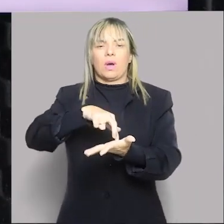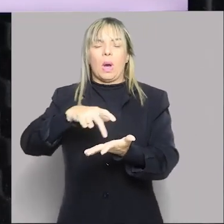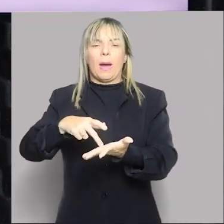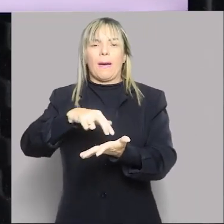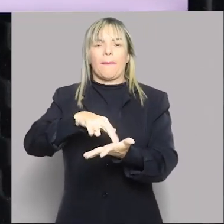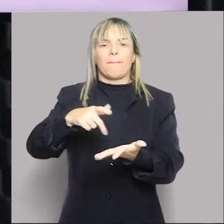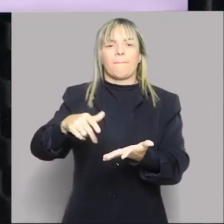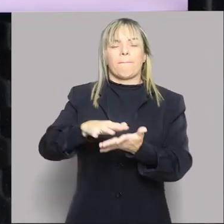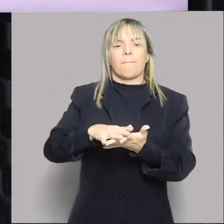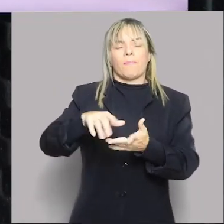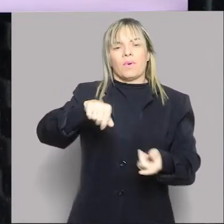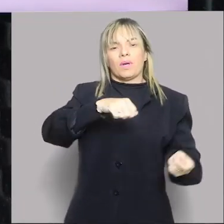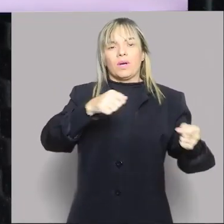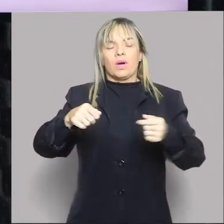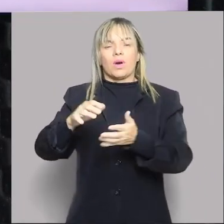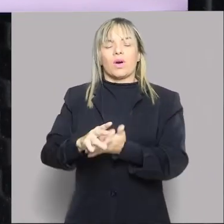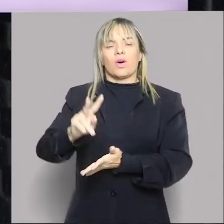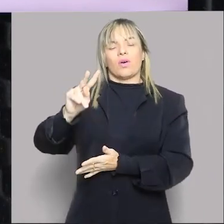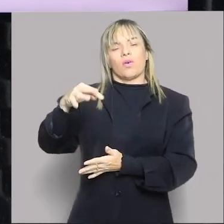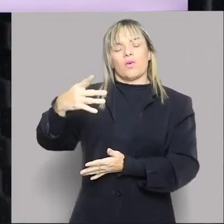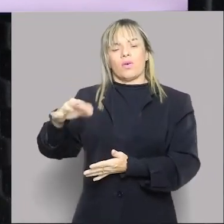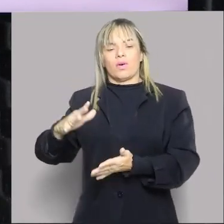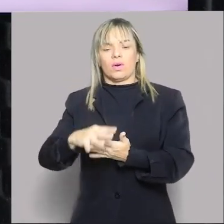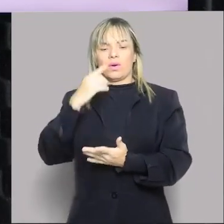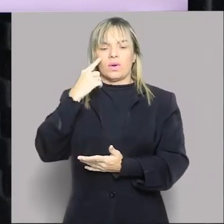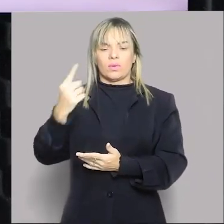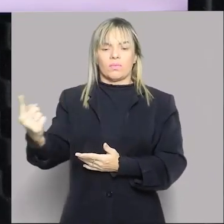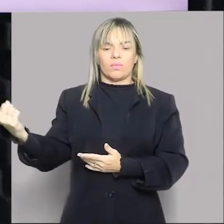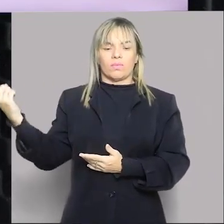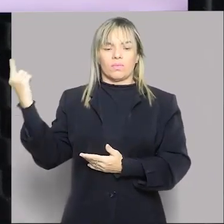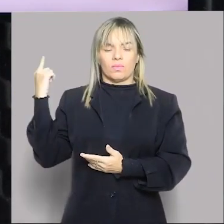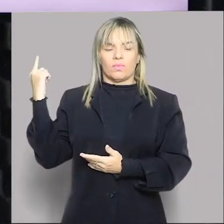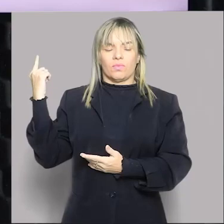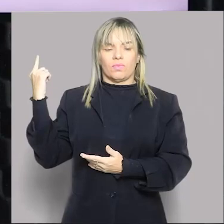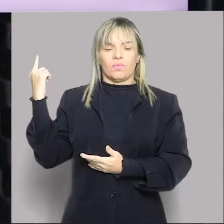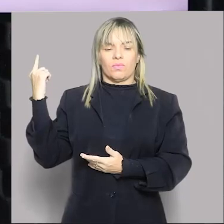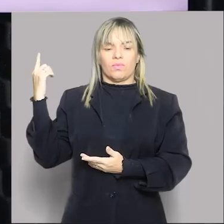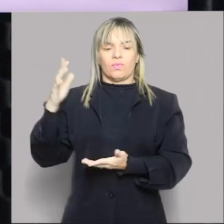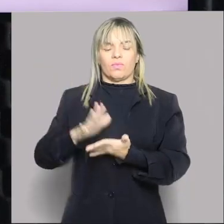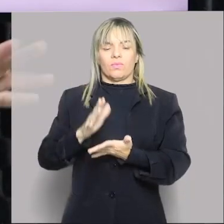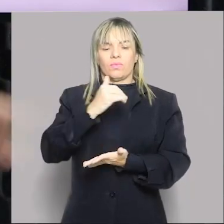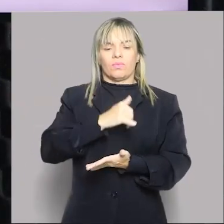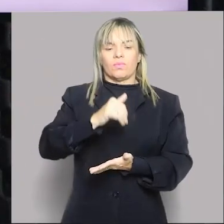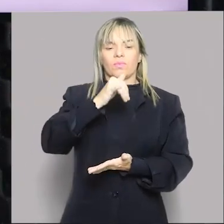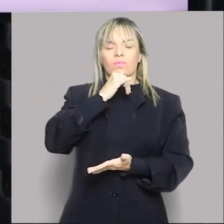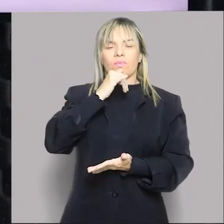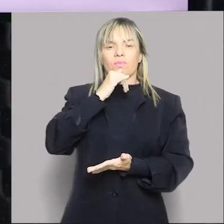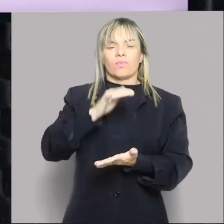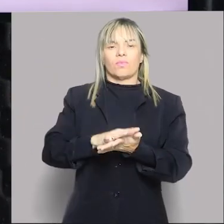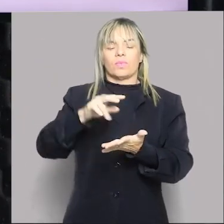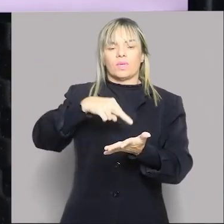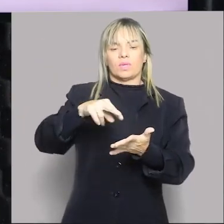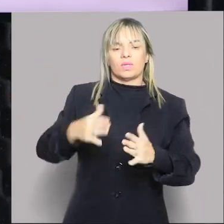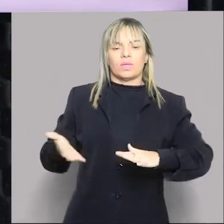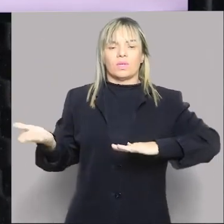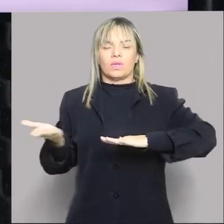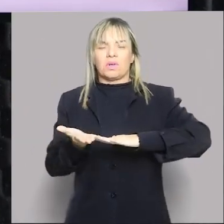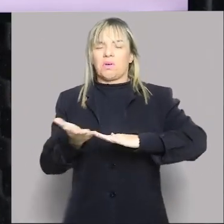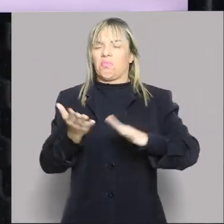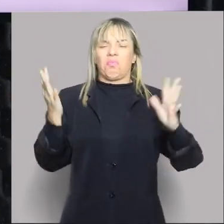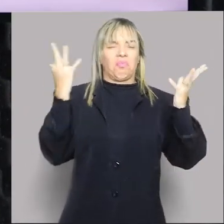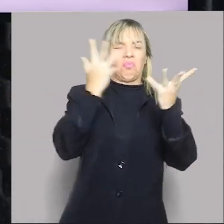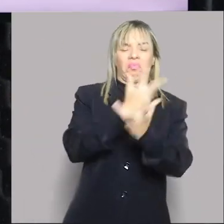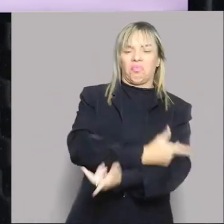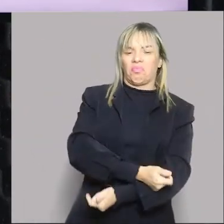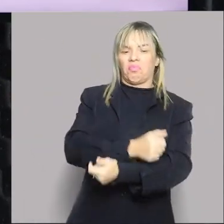bolero, frevo, maracatu, lambada, dança contemporânea, o pessoal da dança contemporânea que eu acho maravilhoso. Né?